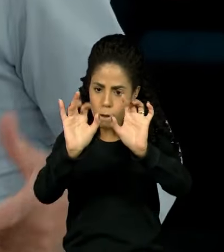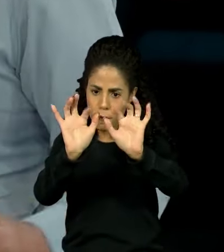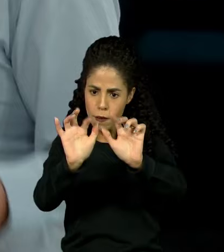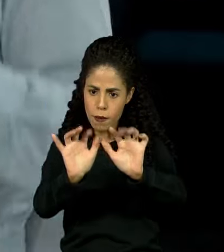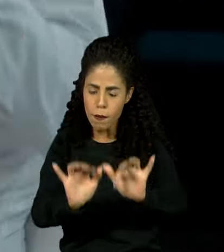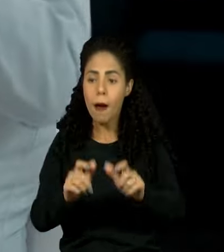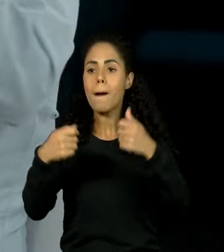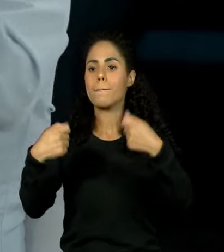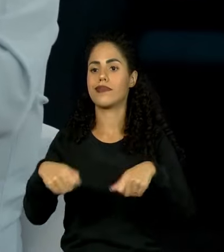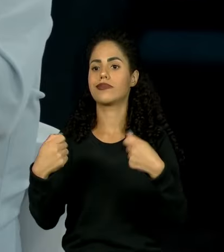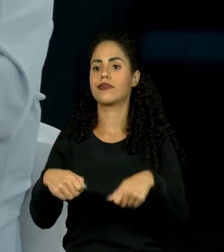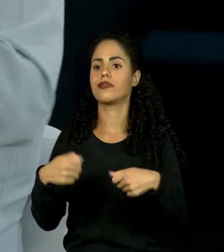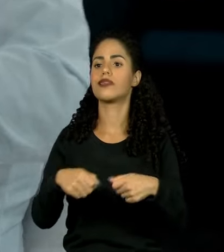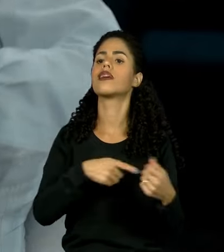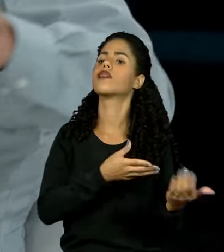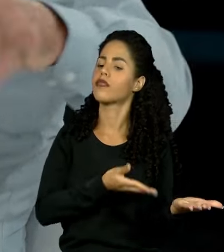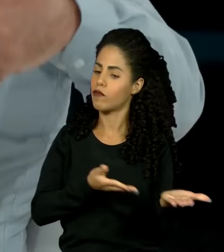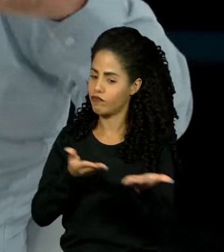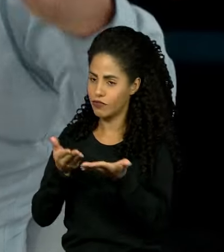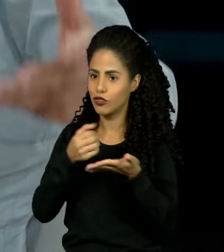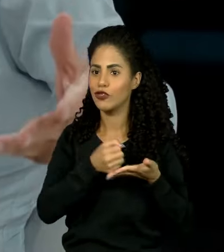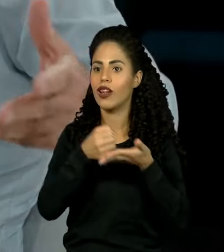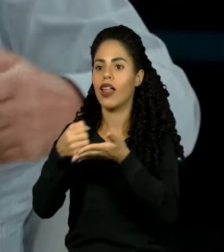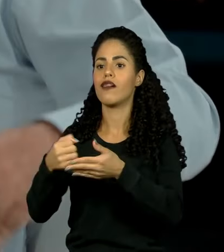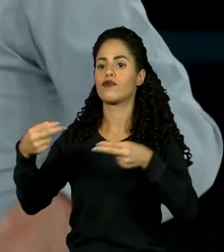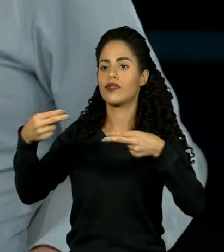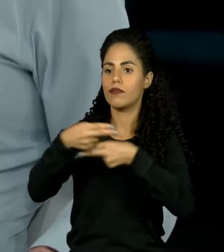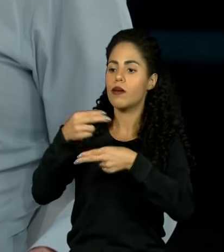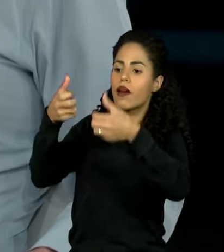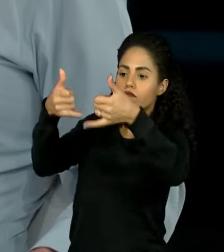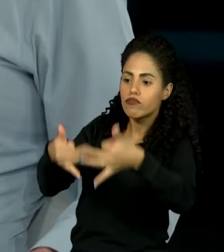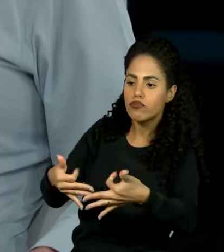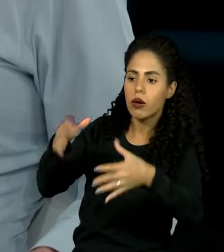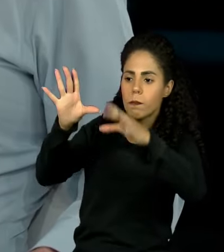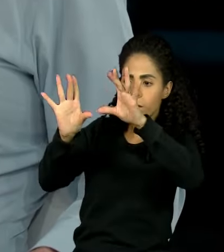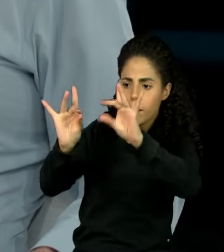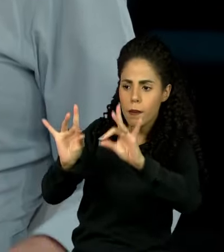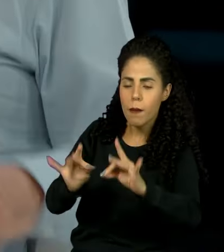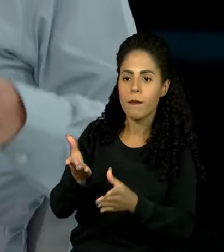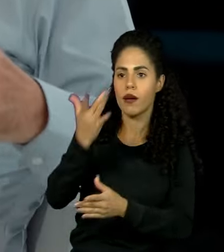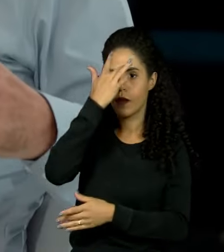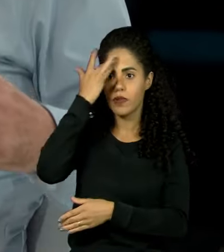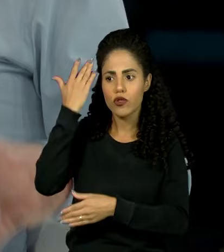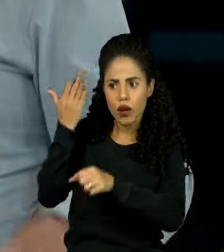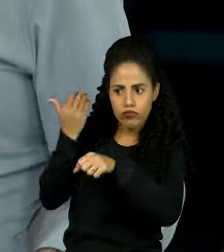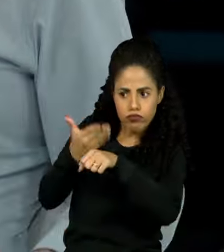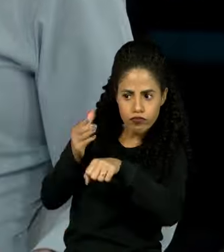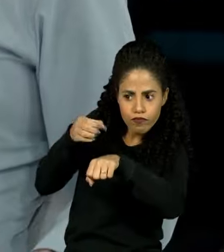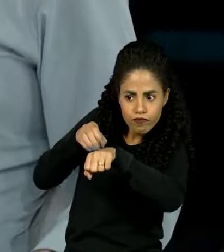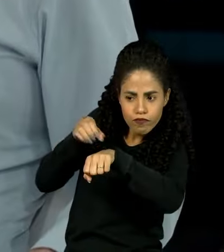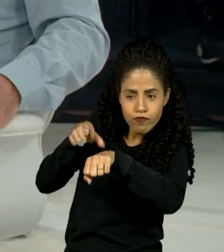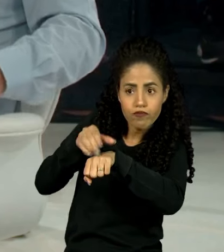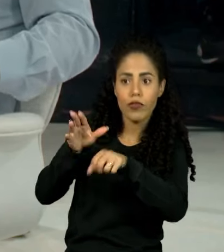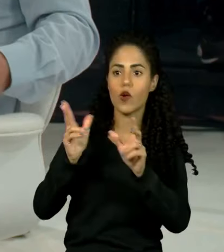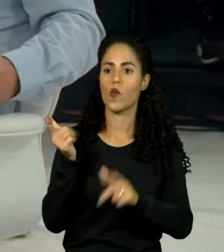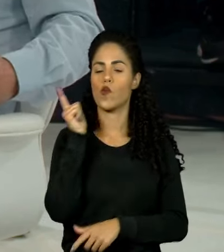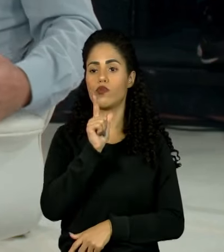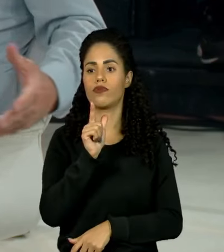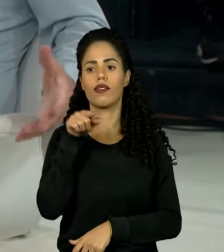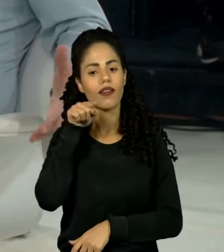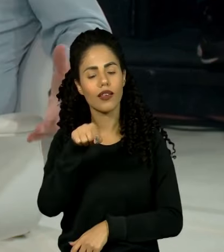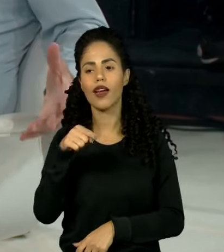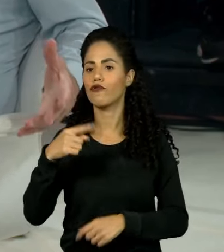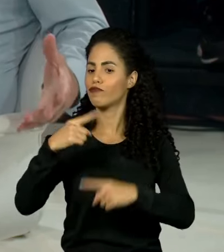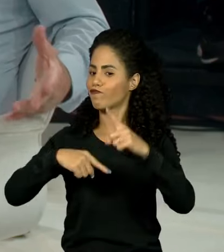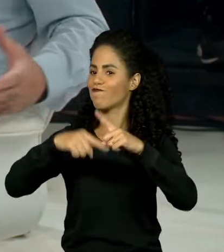nota fiscal então levamos o sebrai junto para que ele possa também capacitá-las nesse sentido e tem sido